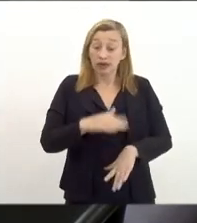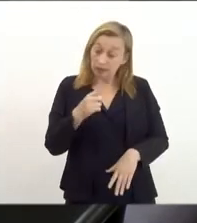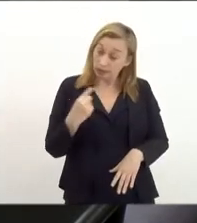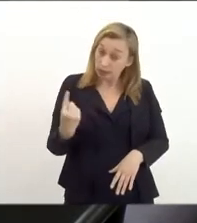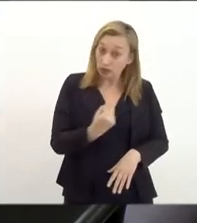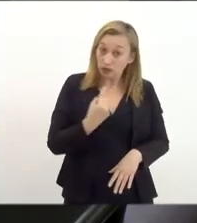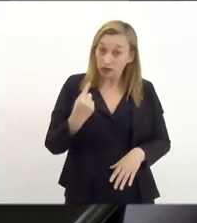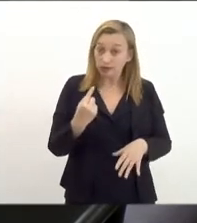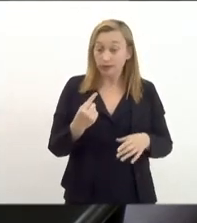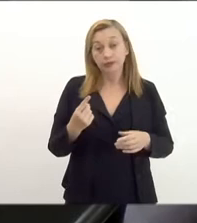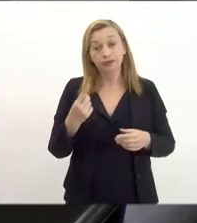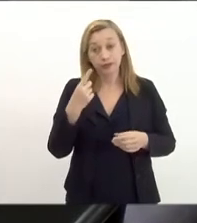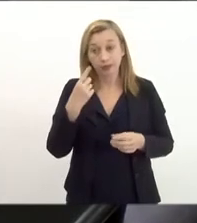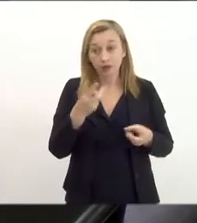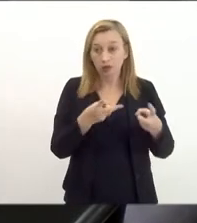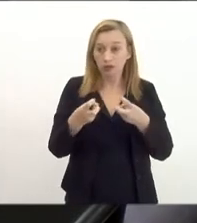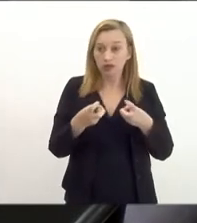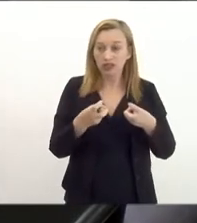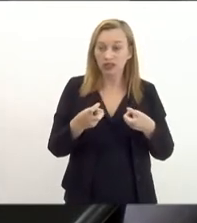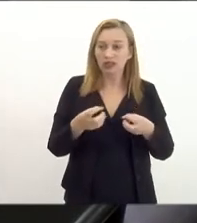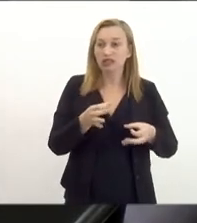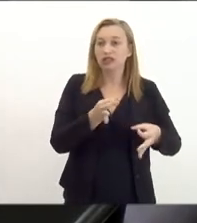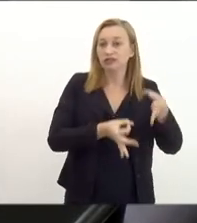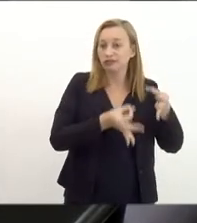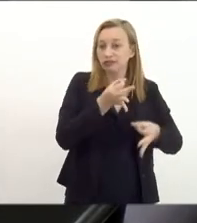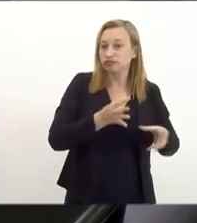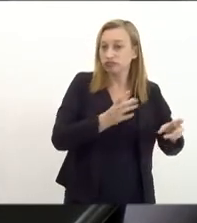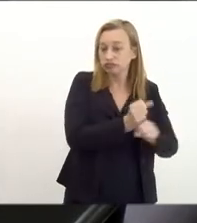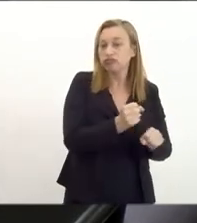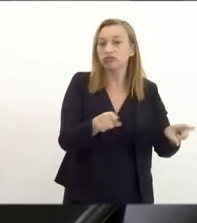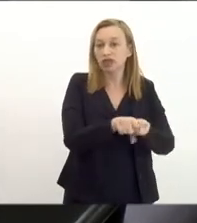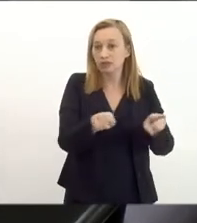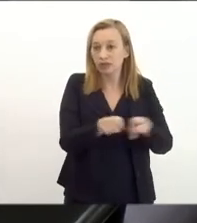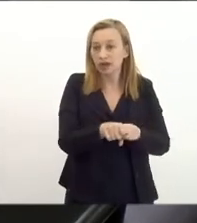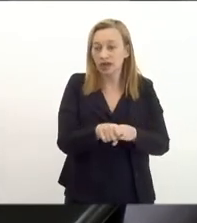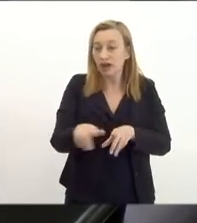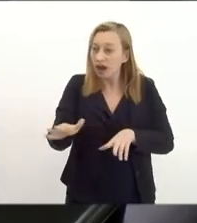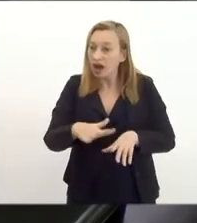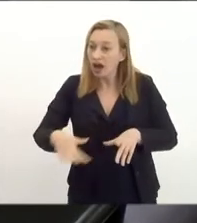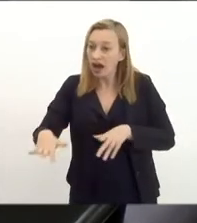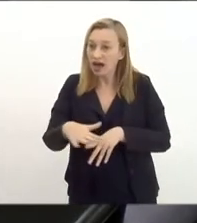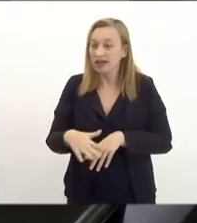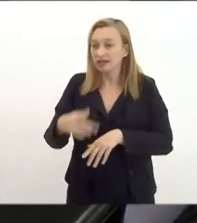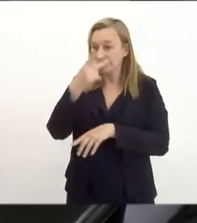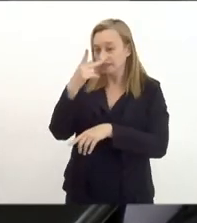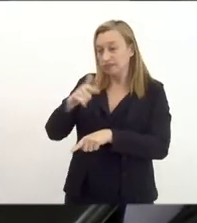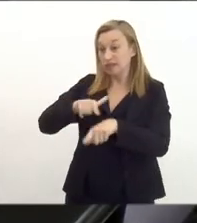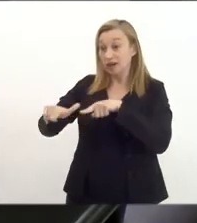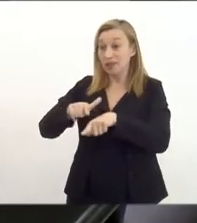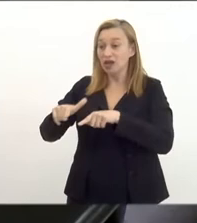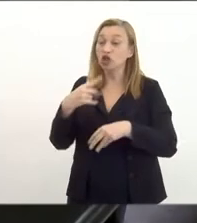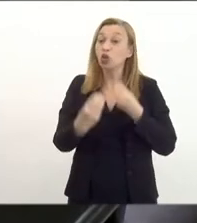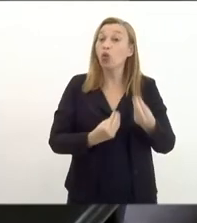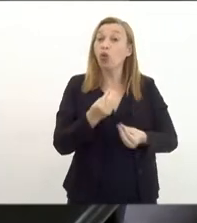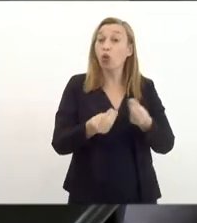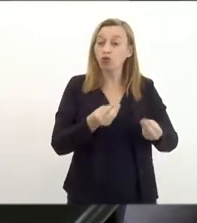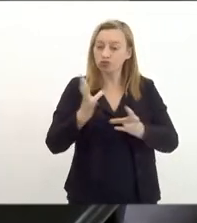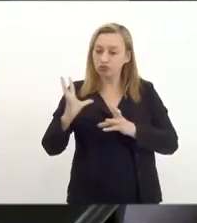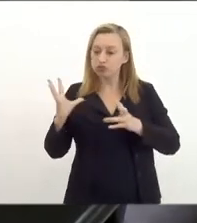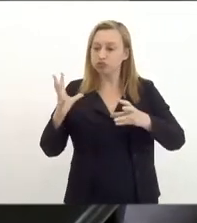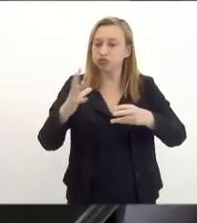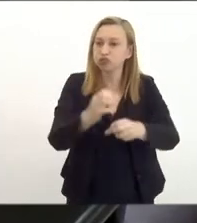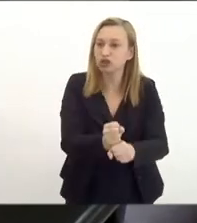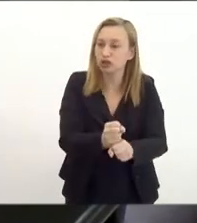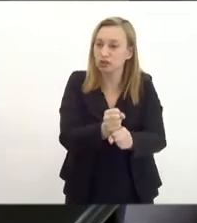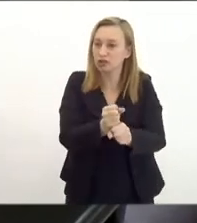andar a parte tributária parte trabalhista e como fazer o fechamento contábil